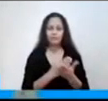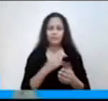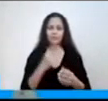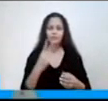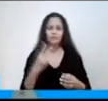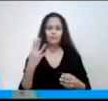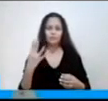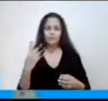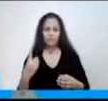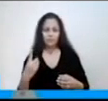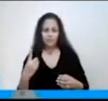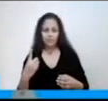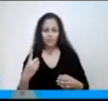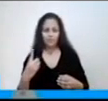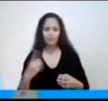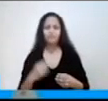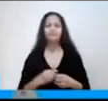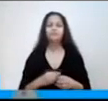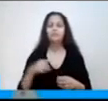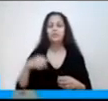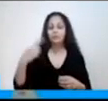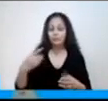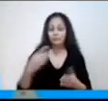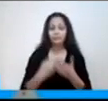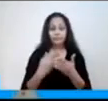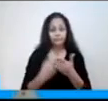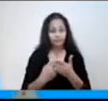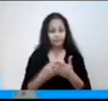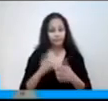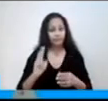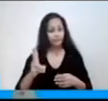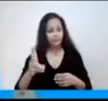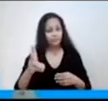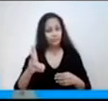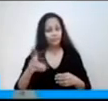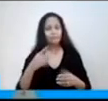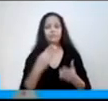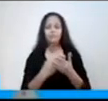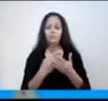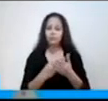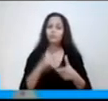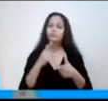Nós vamos parar por aqui. A partir da próxima aula nós continuamos aí, né,